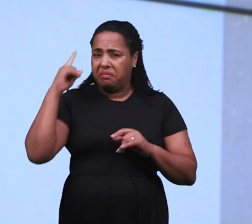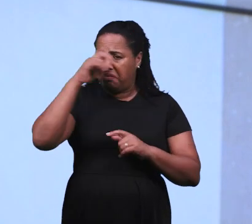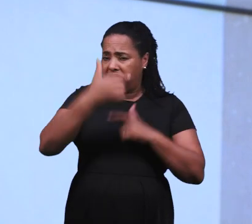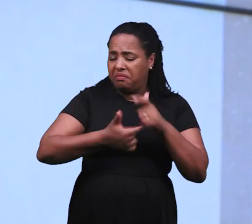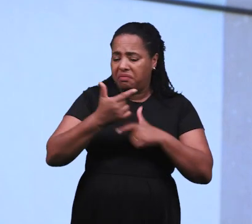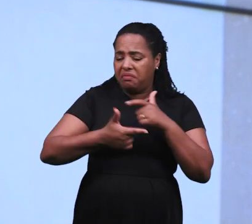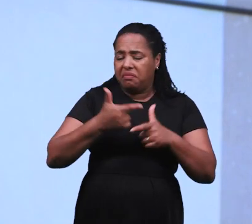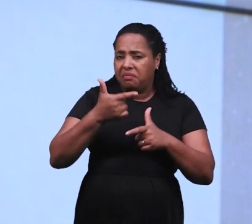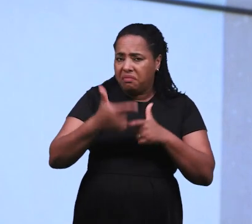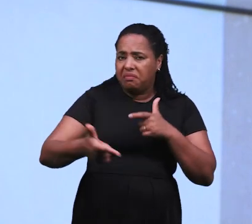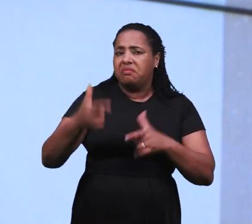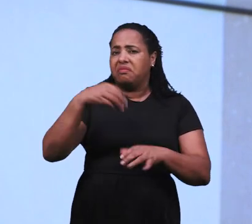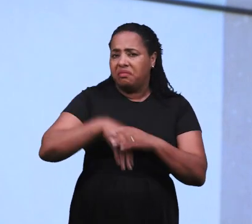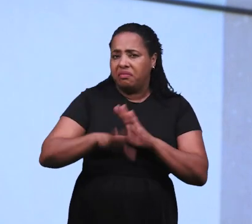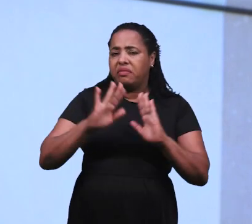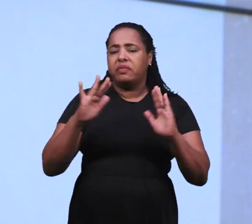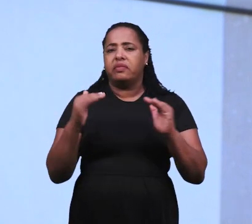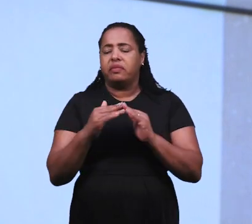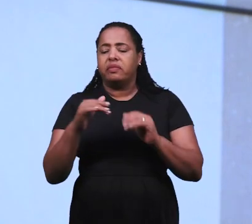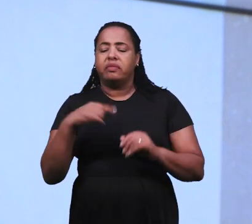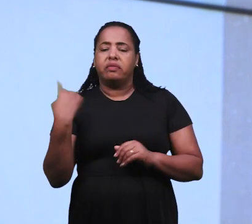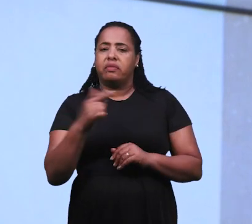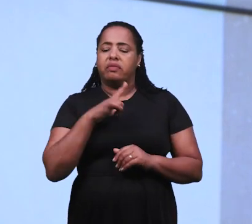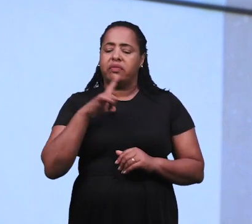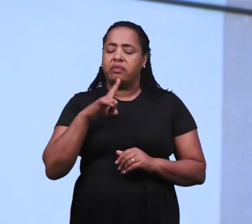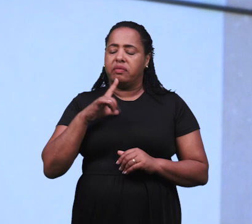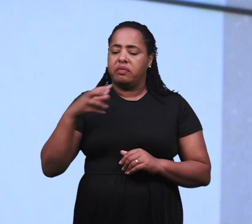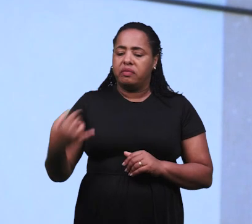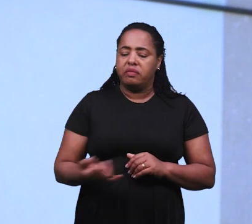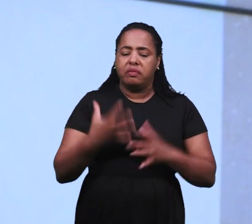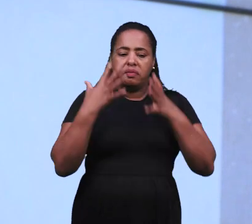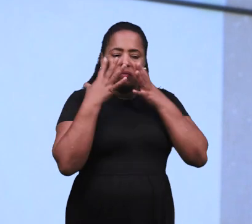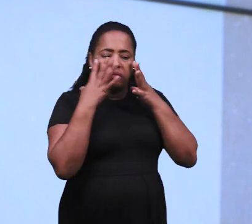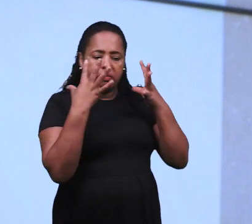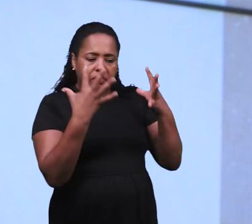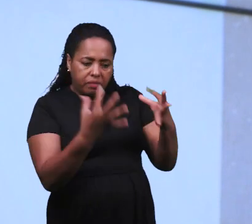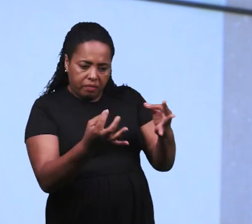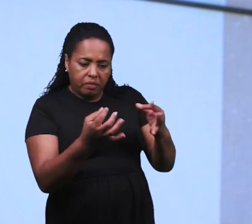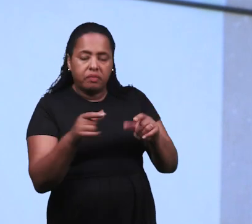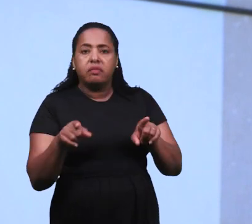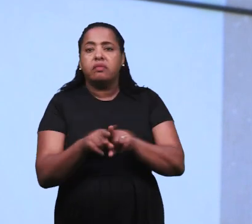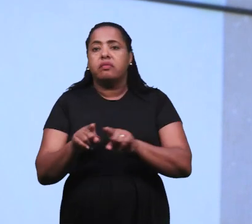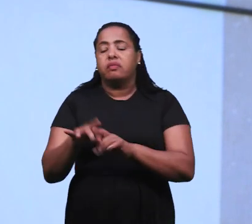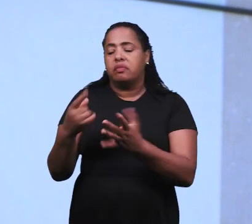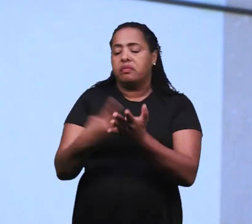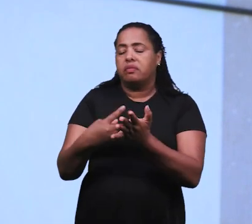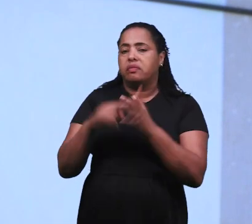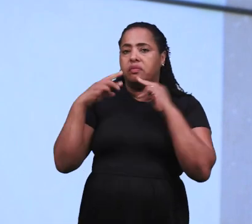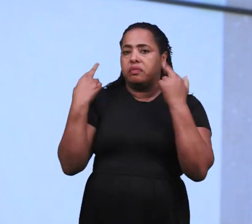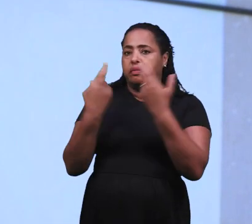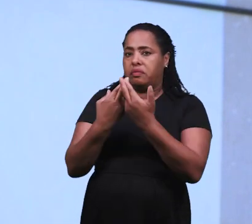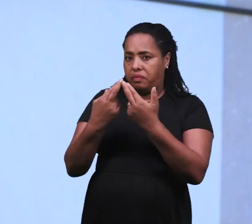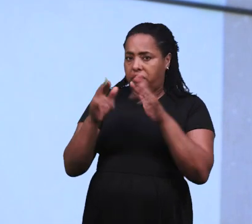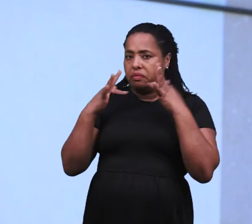dentro de casa, e nós tivemos a oportunidade de ouvi-la e também marcar uma reunião com a família, né, com